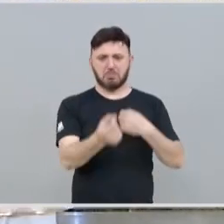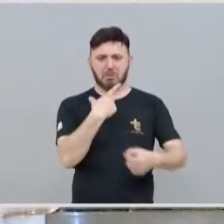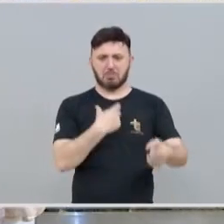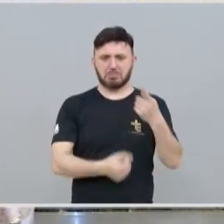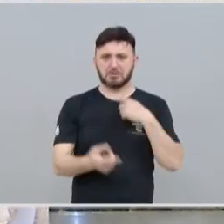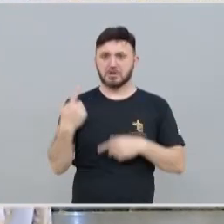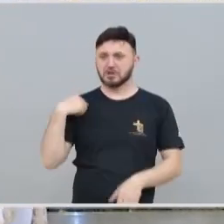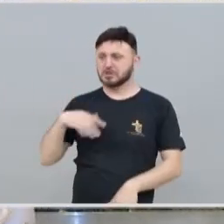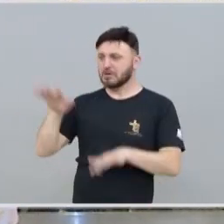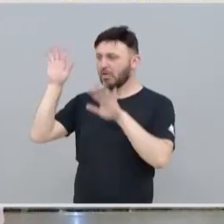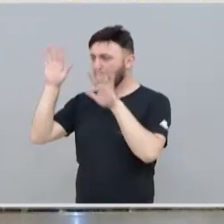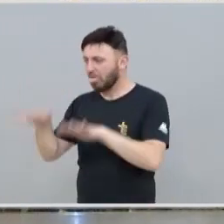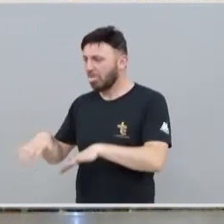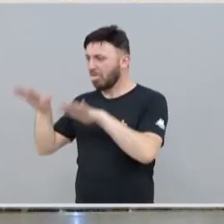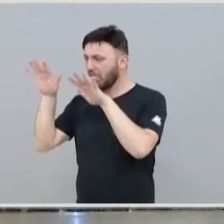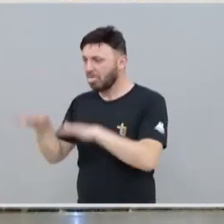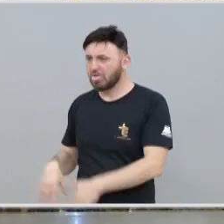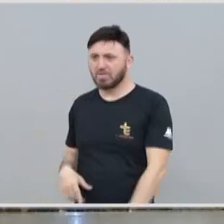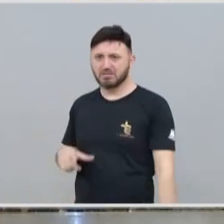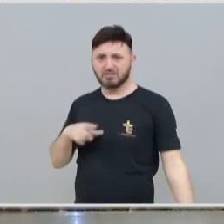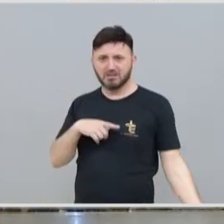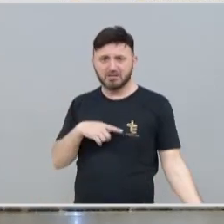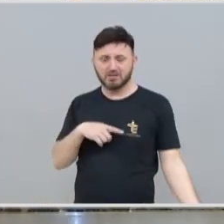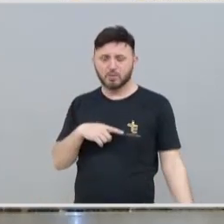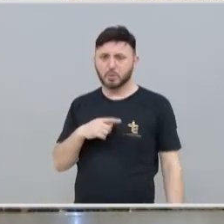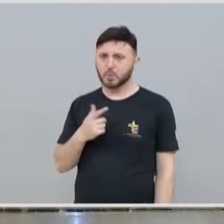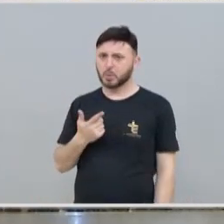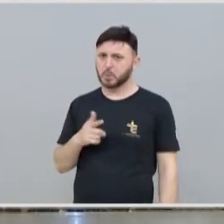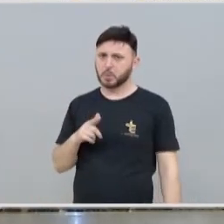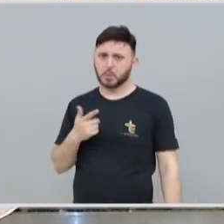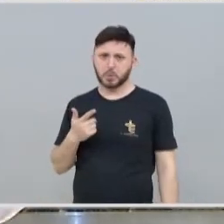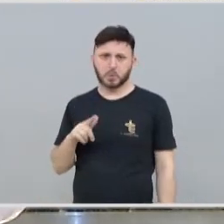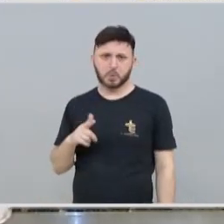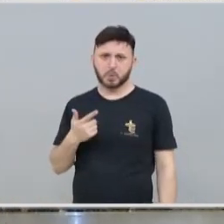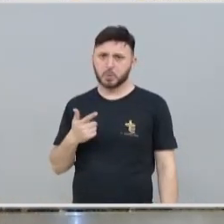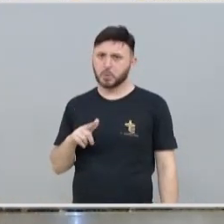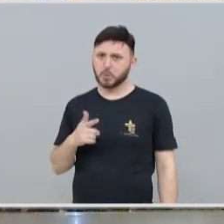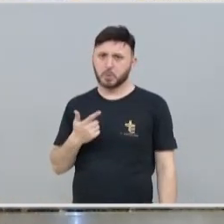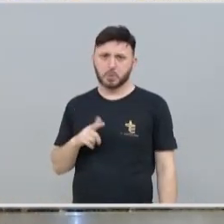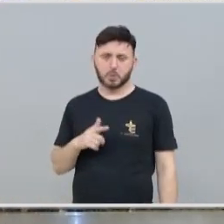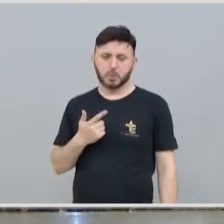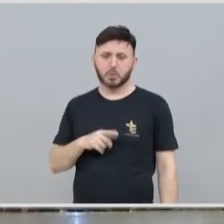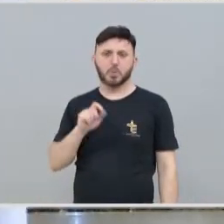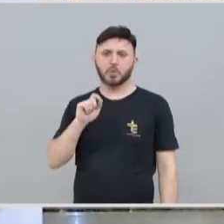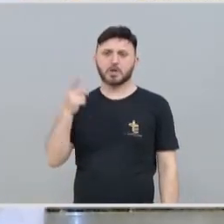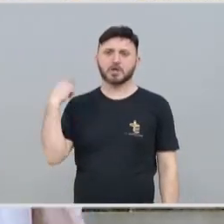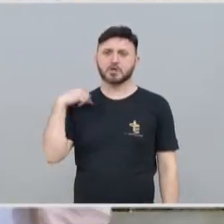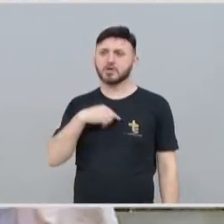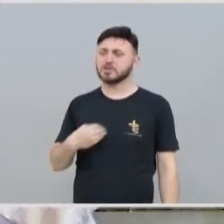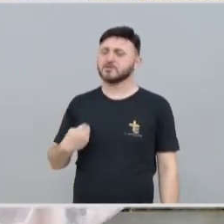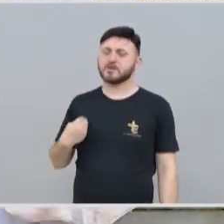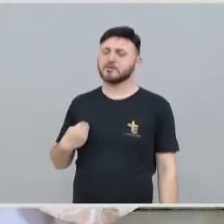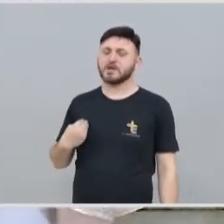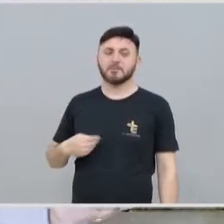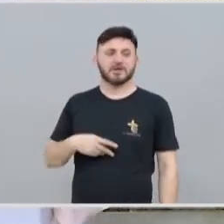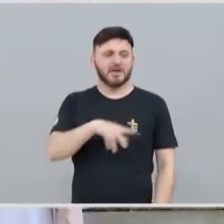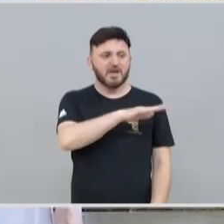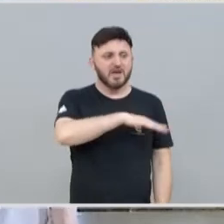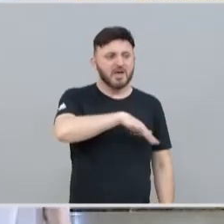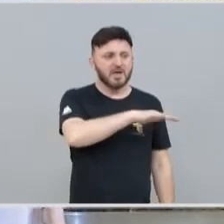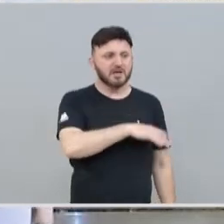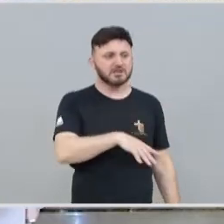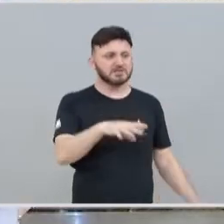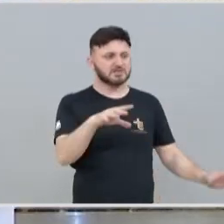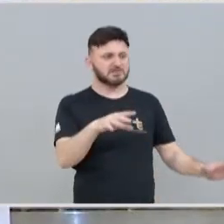nisso o que é que nós e daquilo que nós vivemos que o fusca divindade do